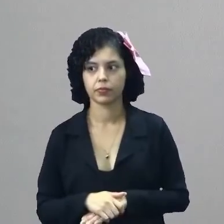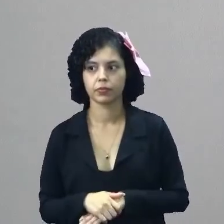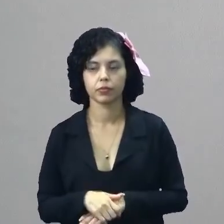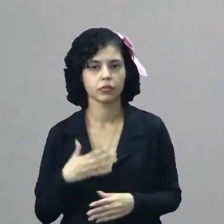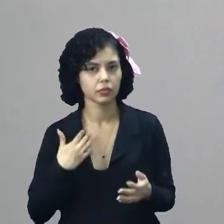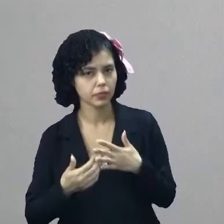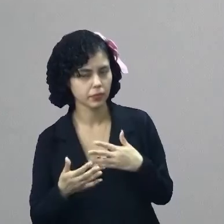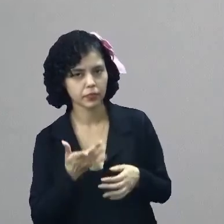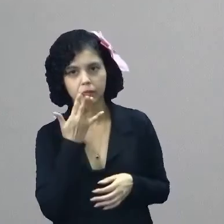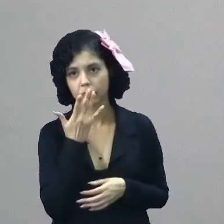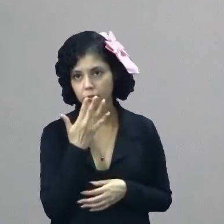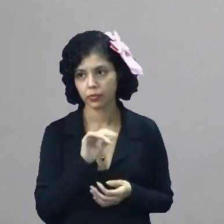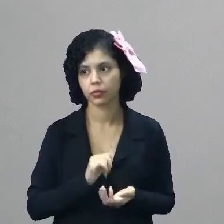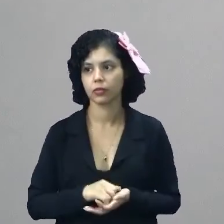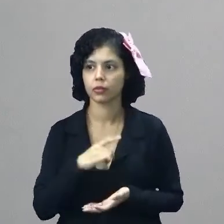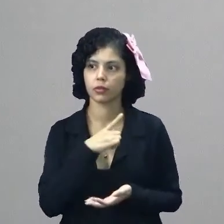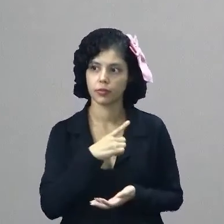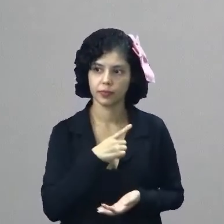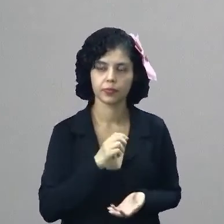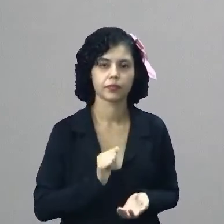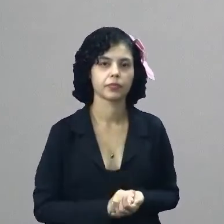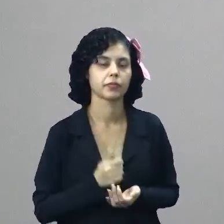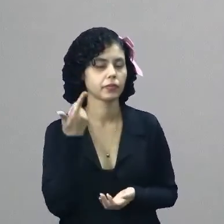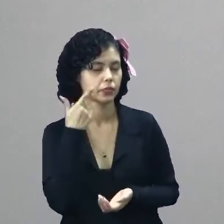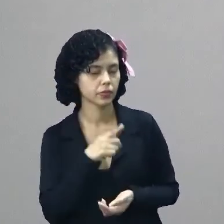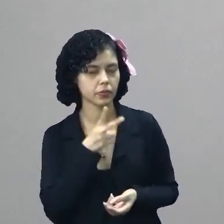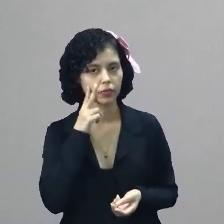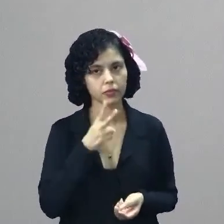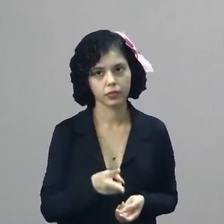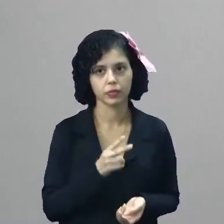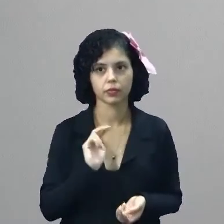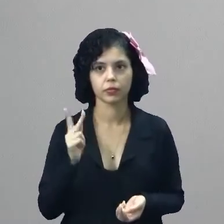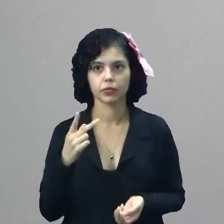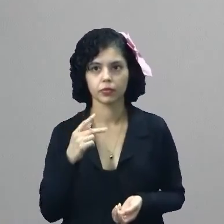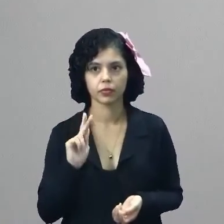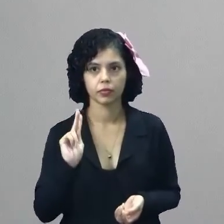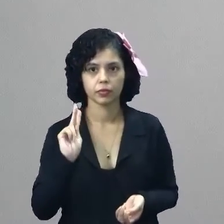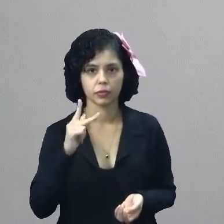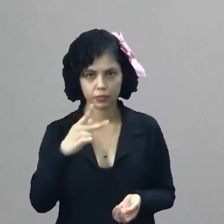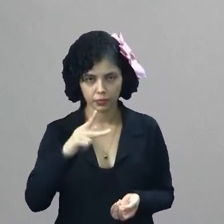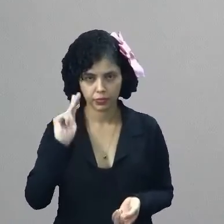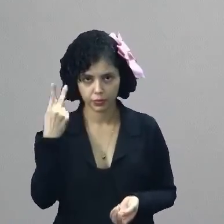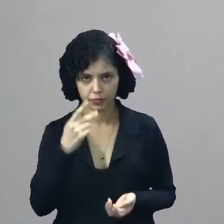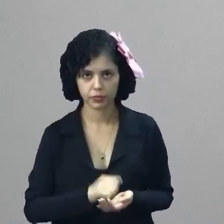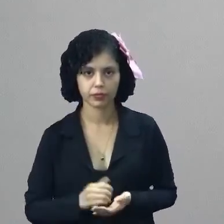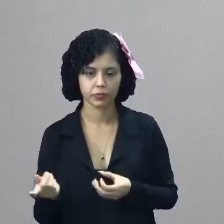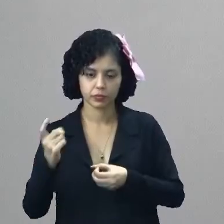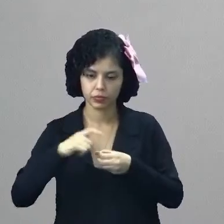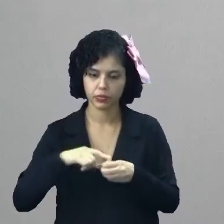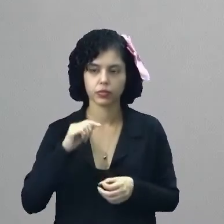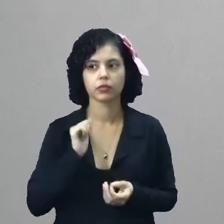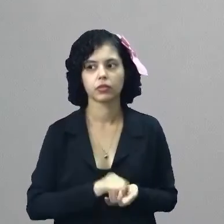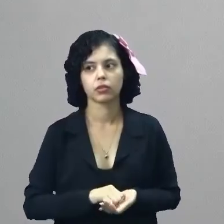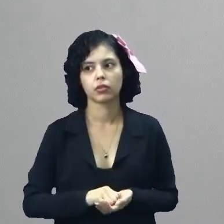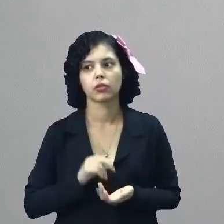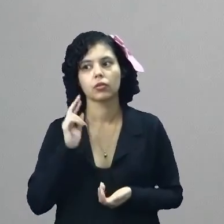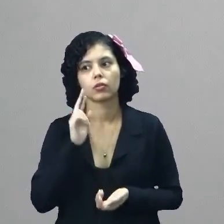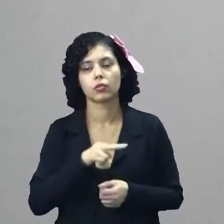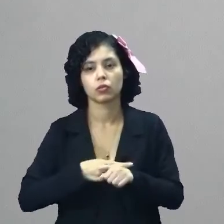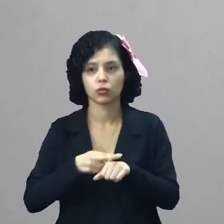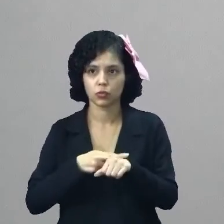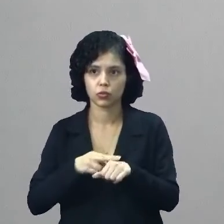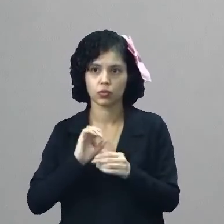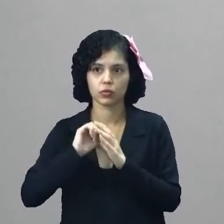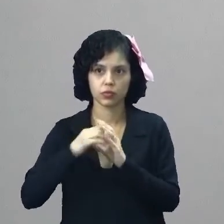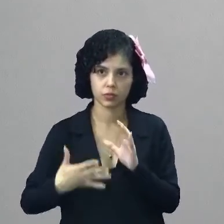Então, dependendo da coloração adquirida, eu vou conseguir ver o pH. E se estiver mais voltado ali na região do lilás, eu vou ver